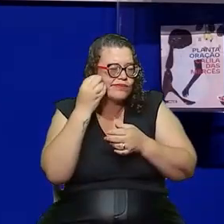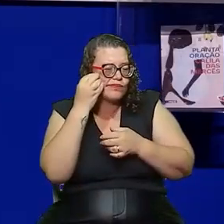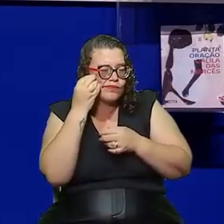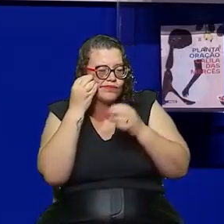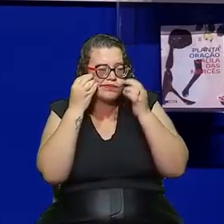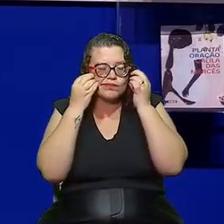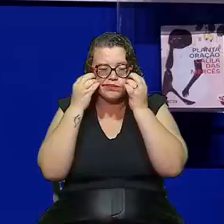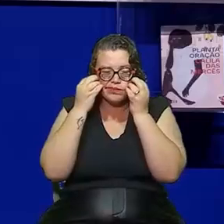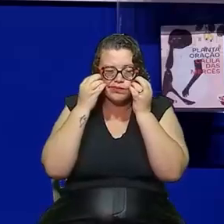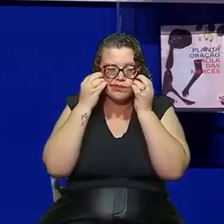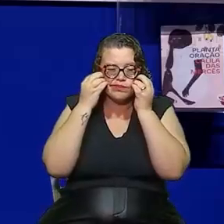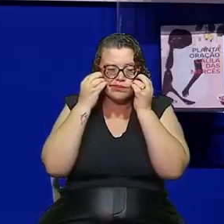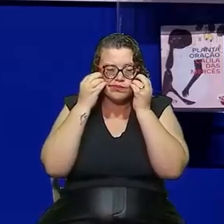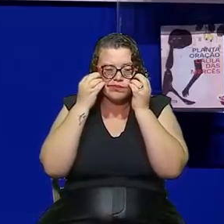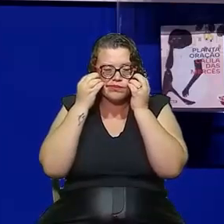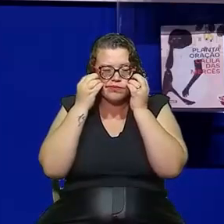bochecha.